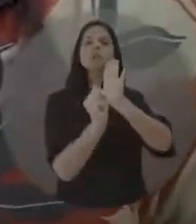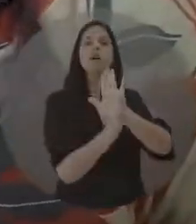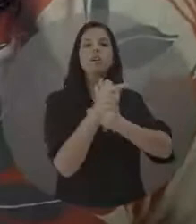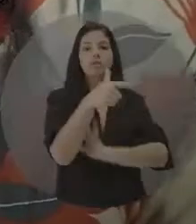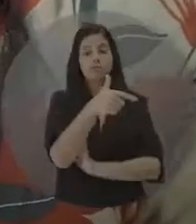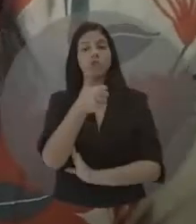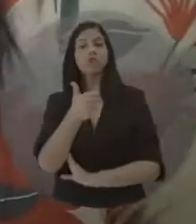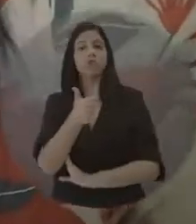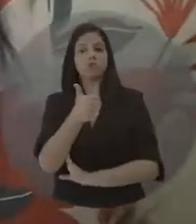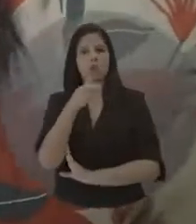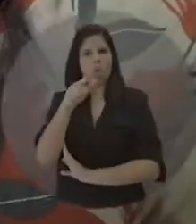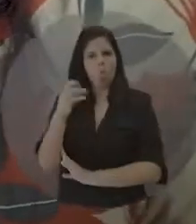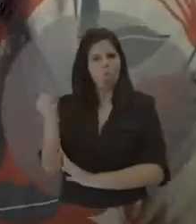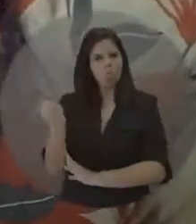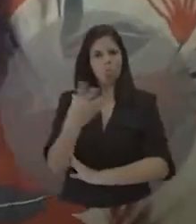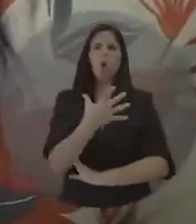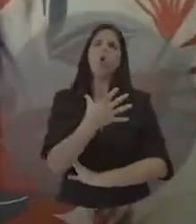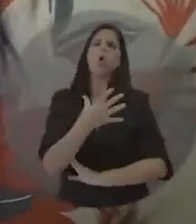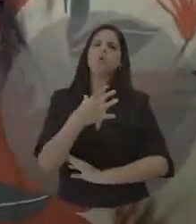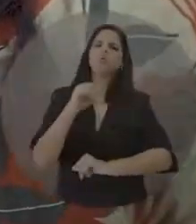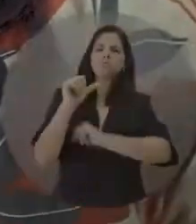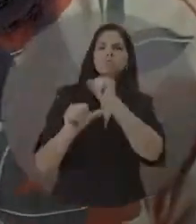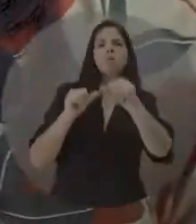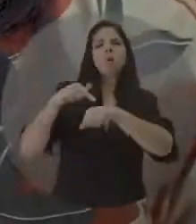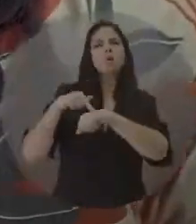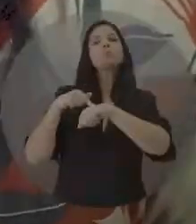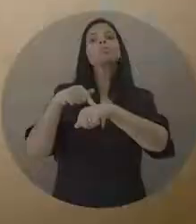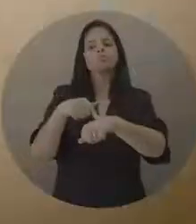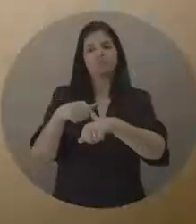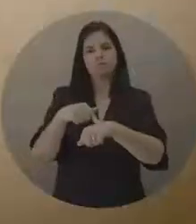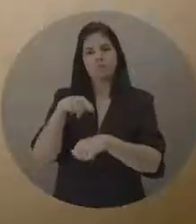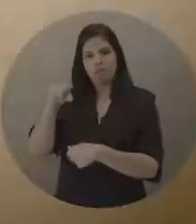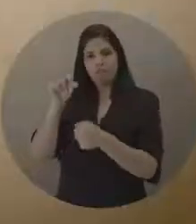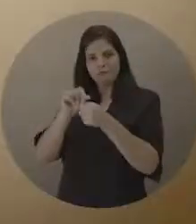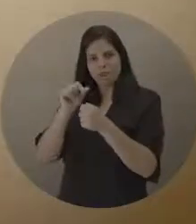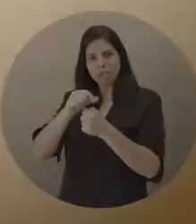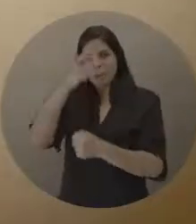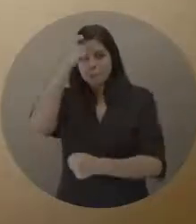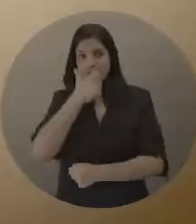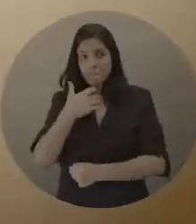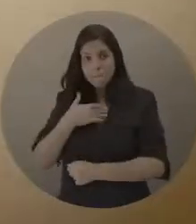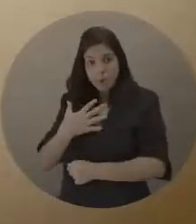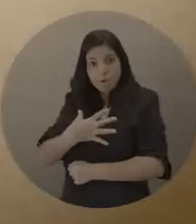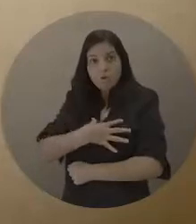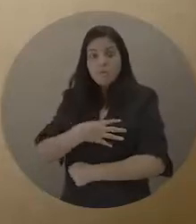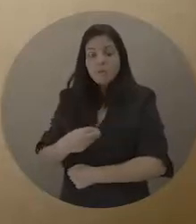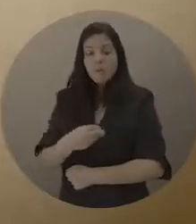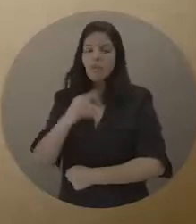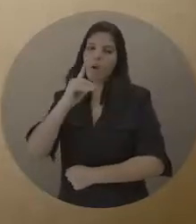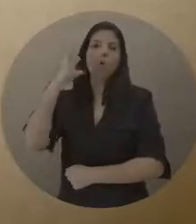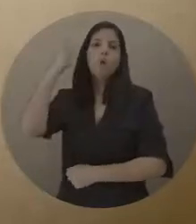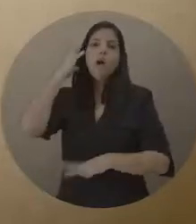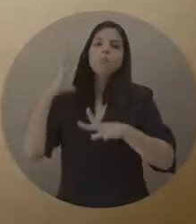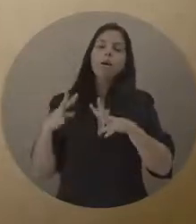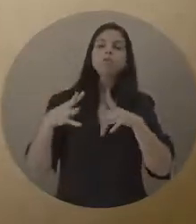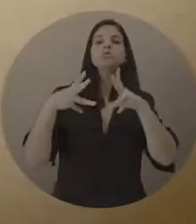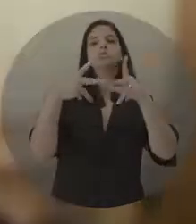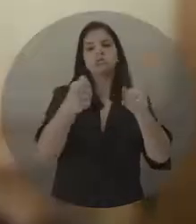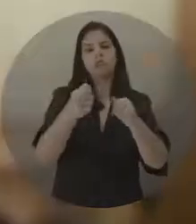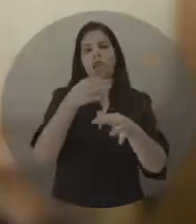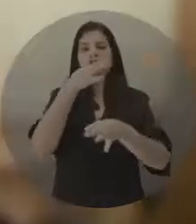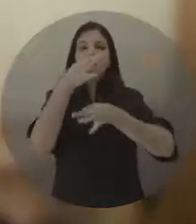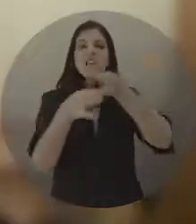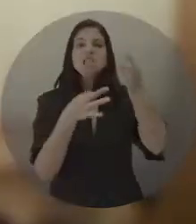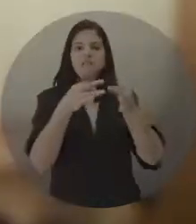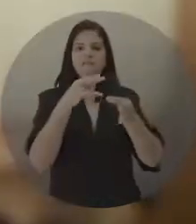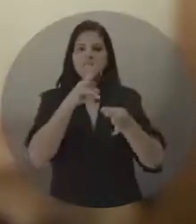do século XXI, né? Moderno, atual. Ele não fez para mim, para os meus filhos, ele fez para Cuiabá inteiro.